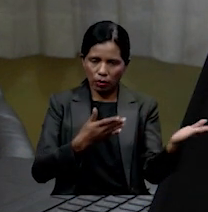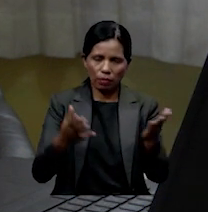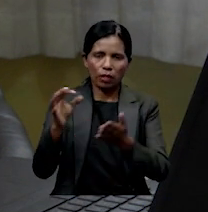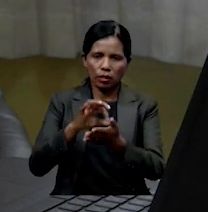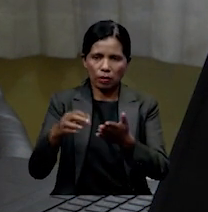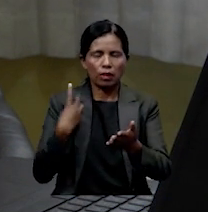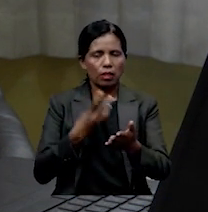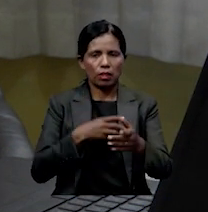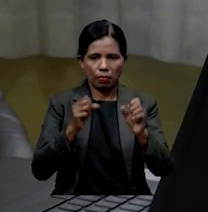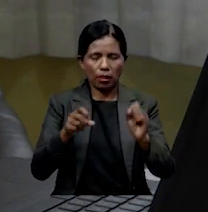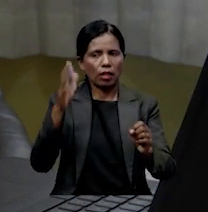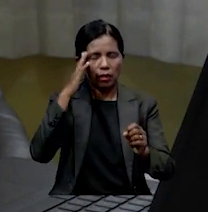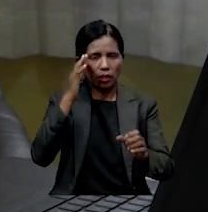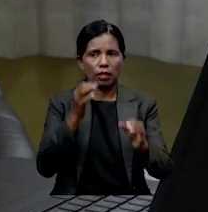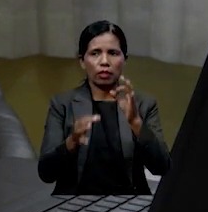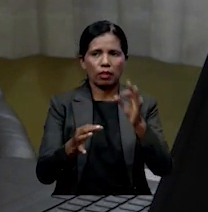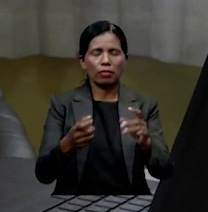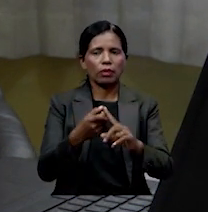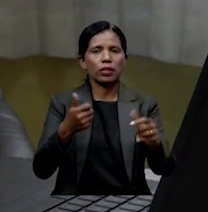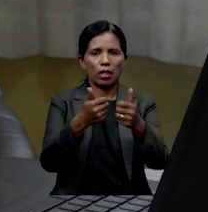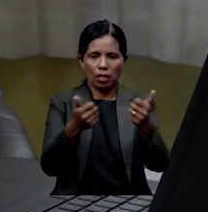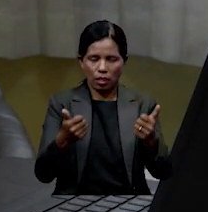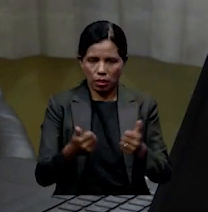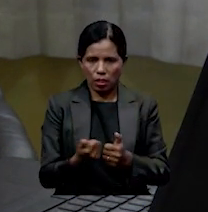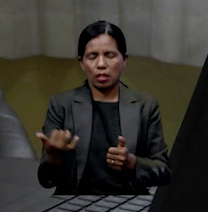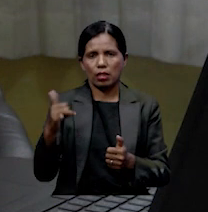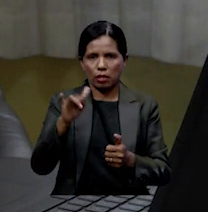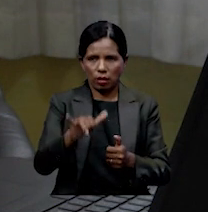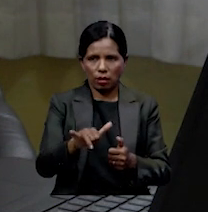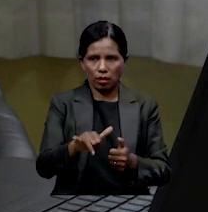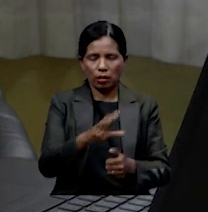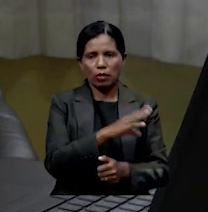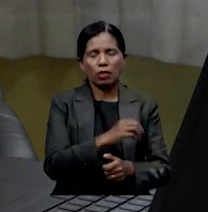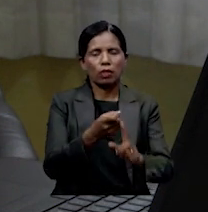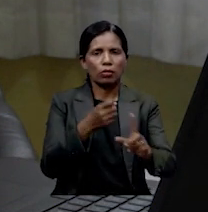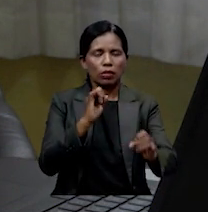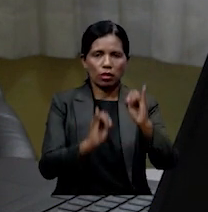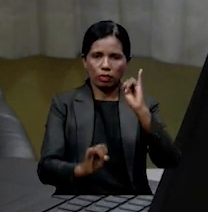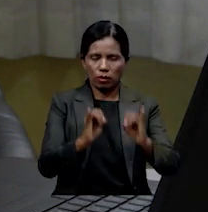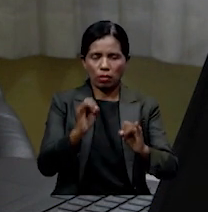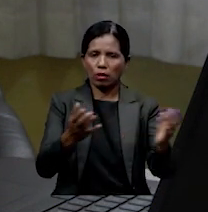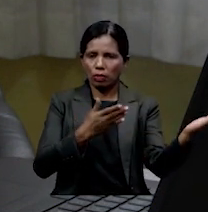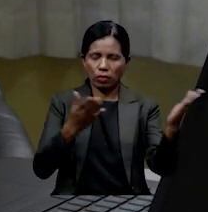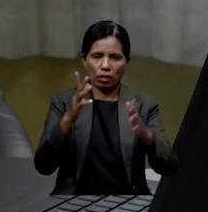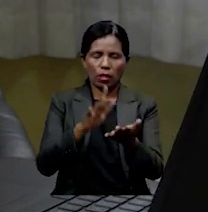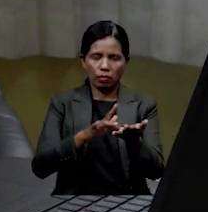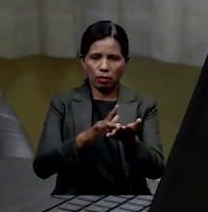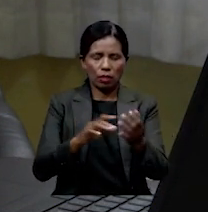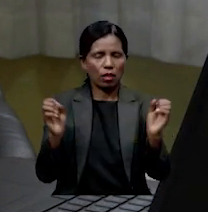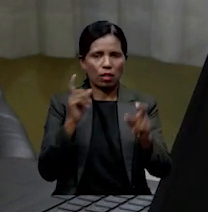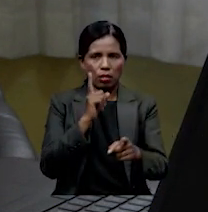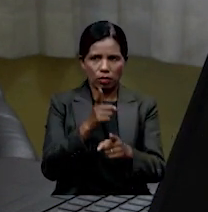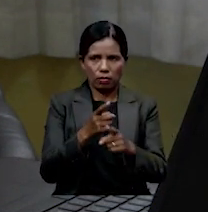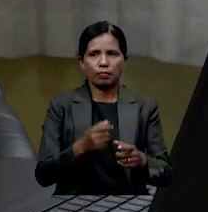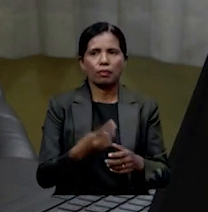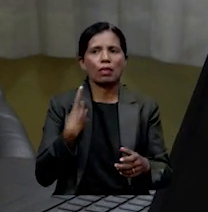controla kare hose agência sireka hose individual sir ba to tama imor mais imor sir la registro